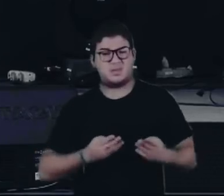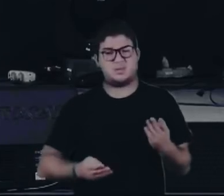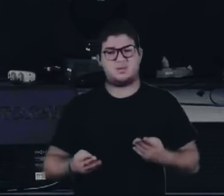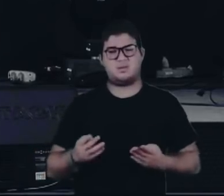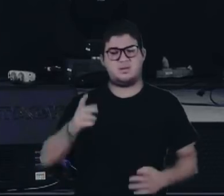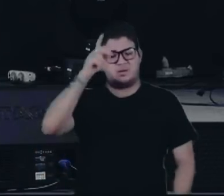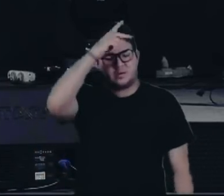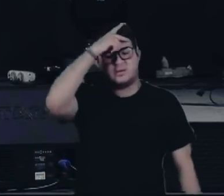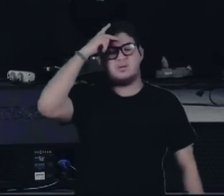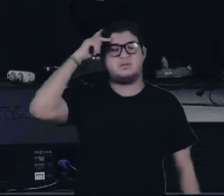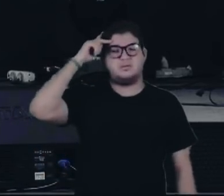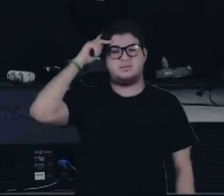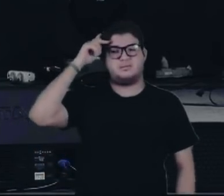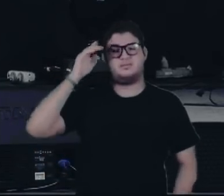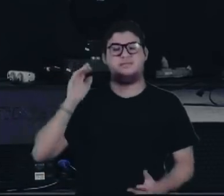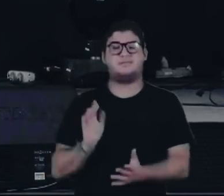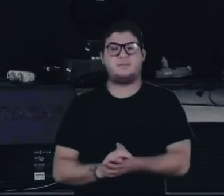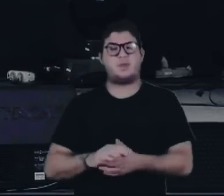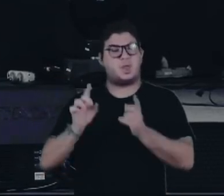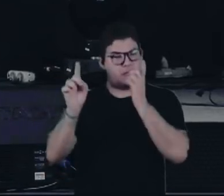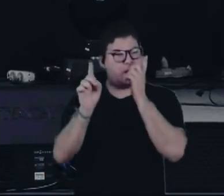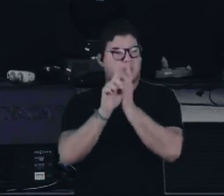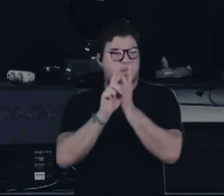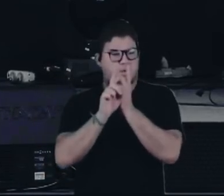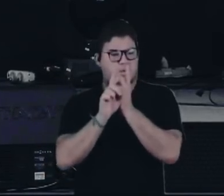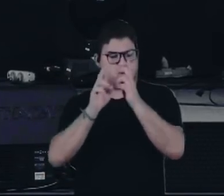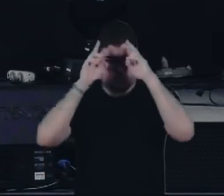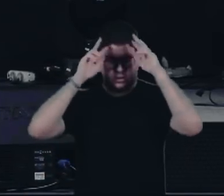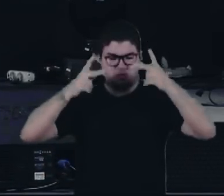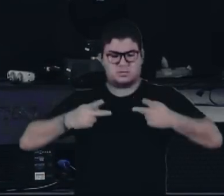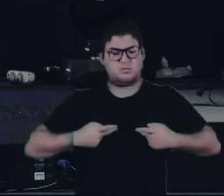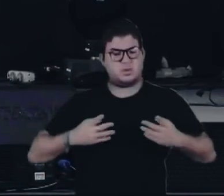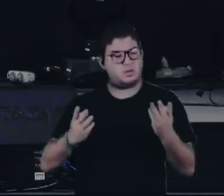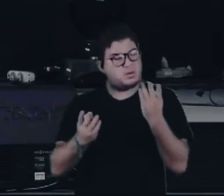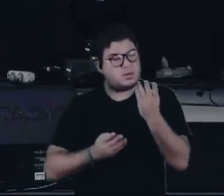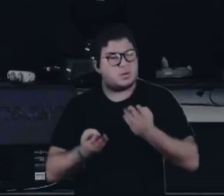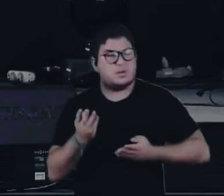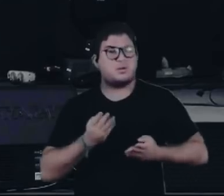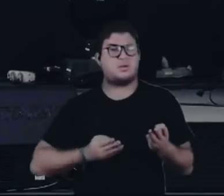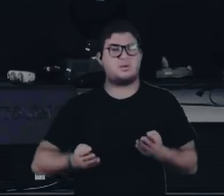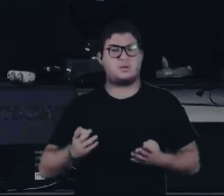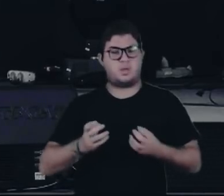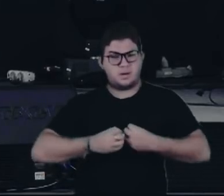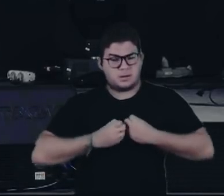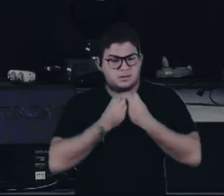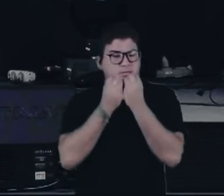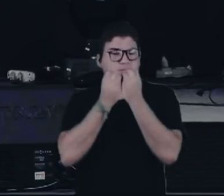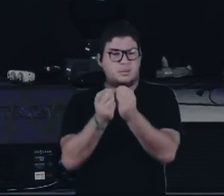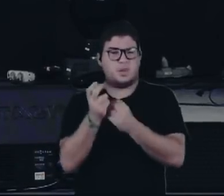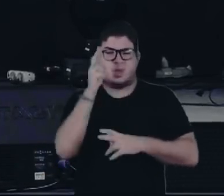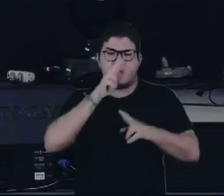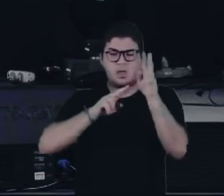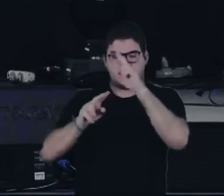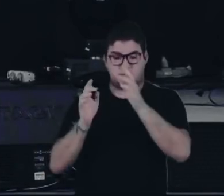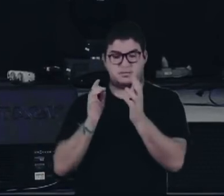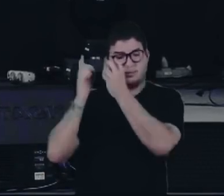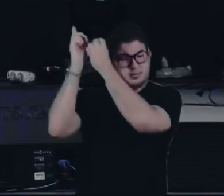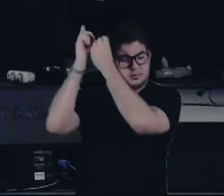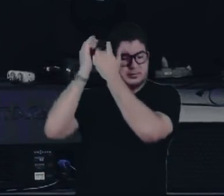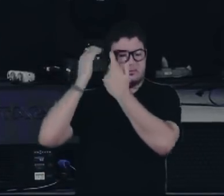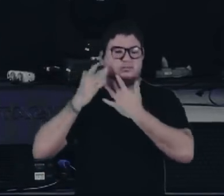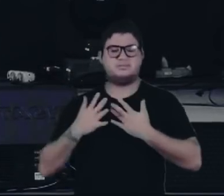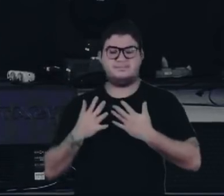outros. Quer se encontrar? Serve, se dê. Olha o que é que Deus colocou sobre sua